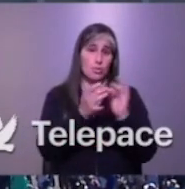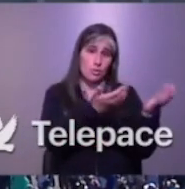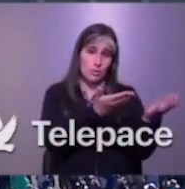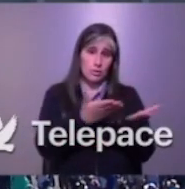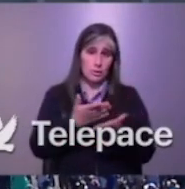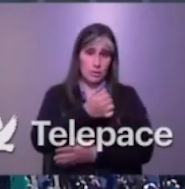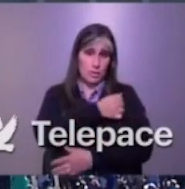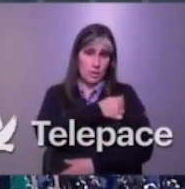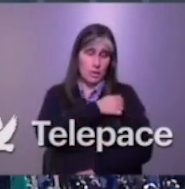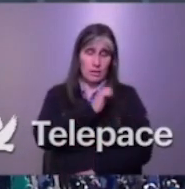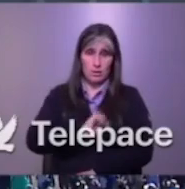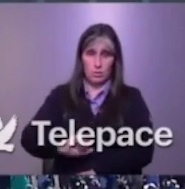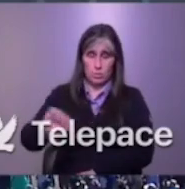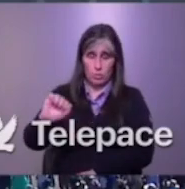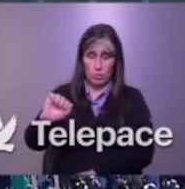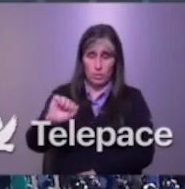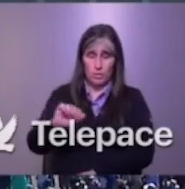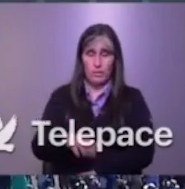casa.